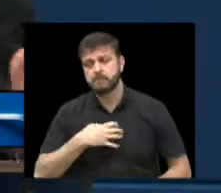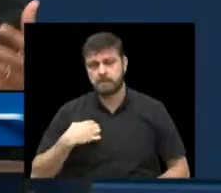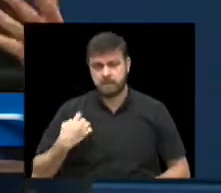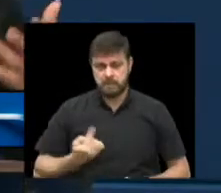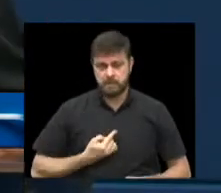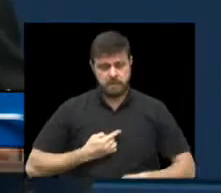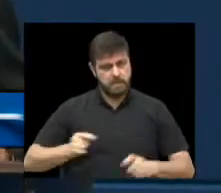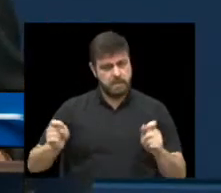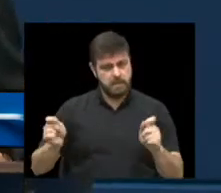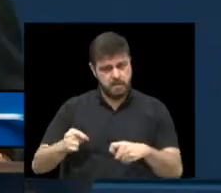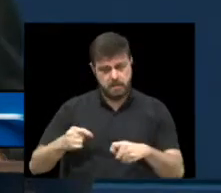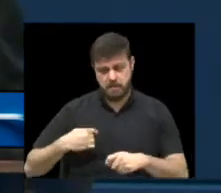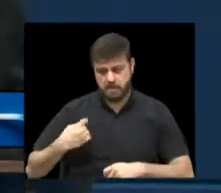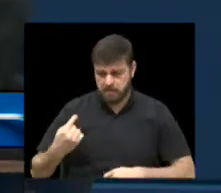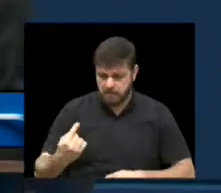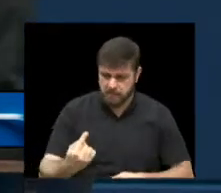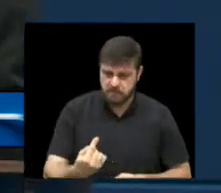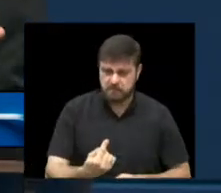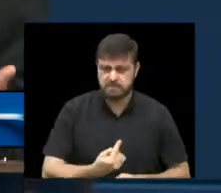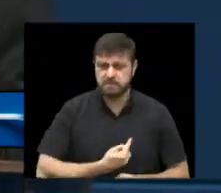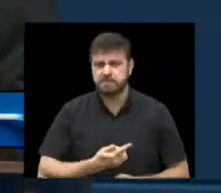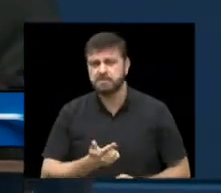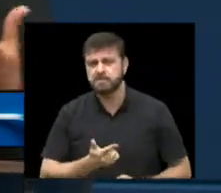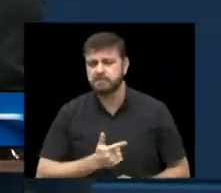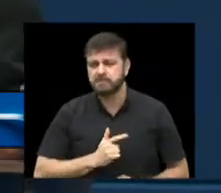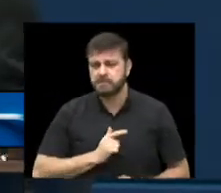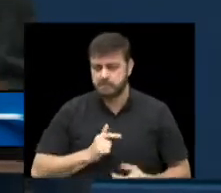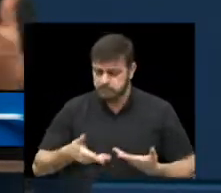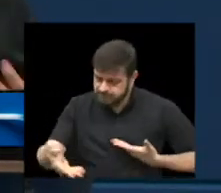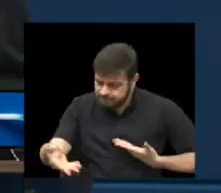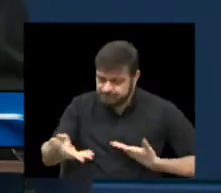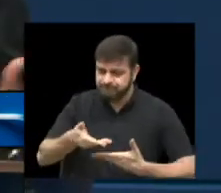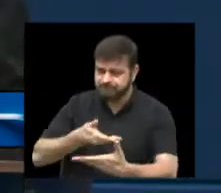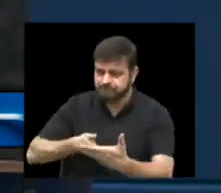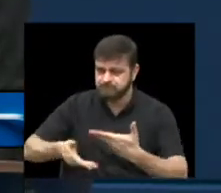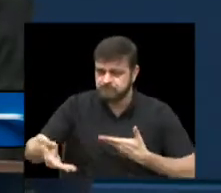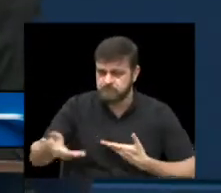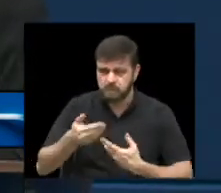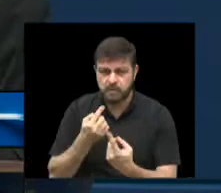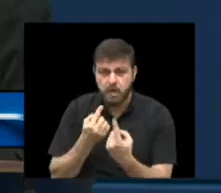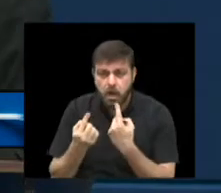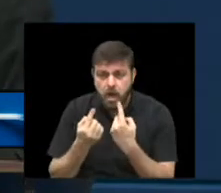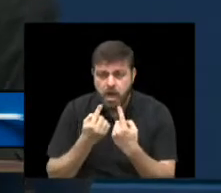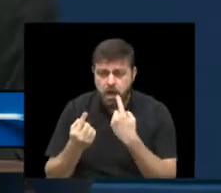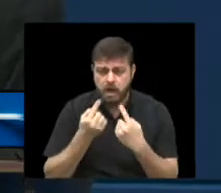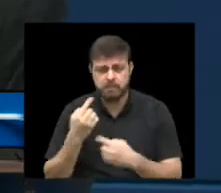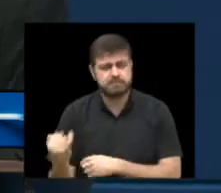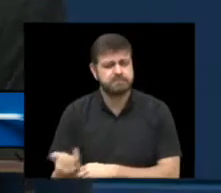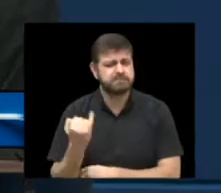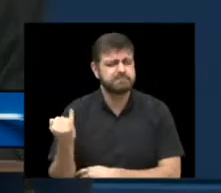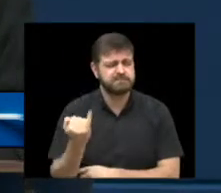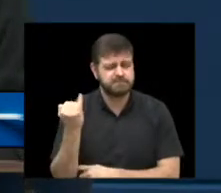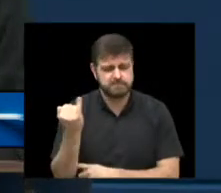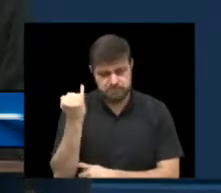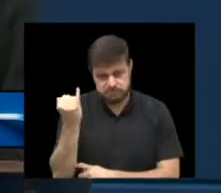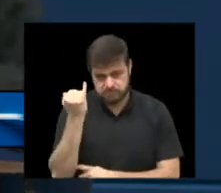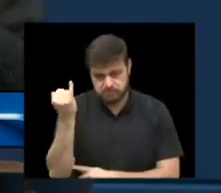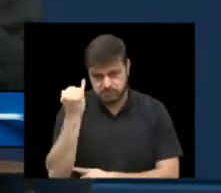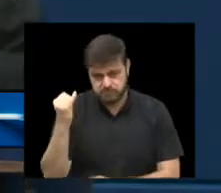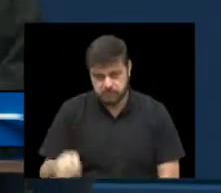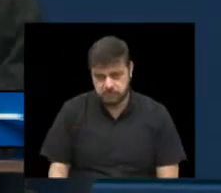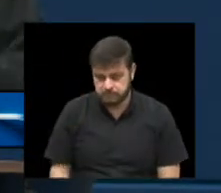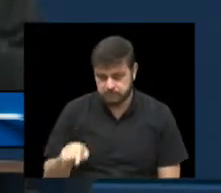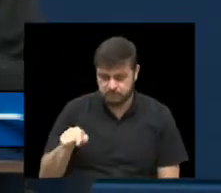conseguimos conquistar uma ponte de diálogo muito salutar, muito importante, dentro